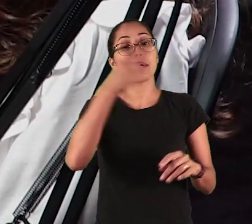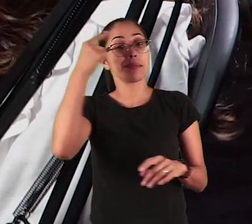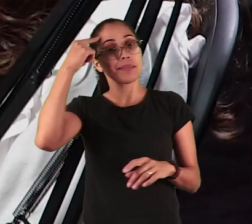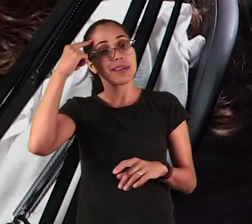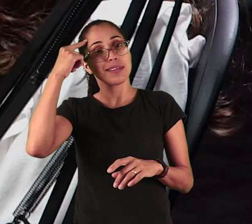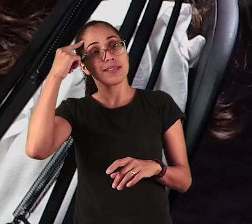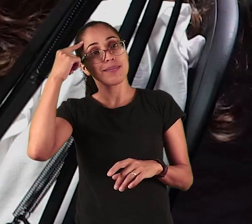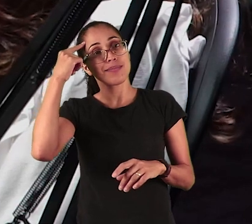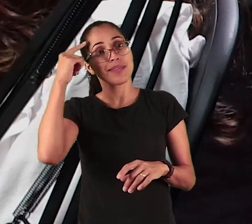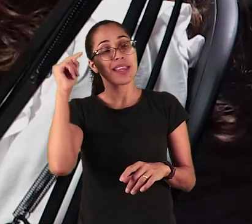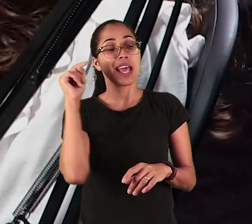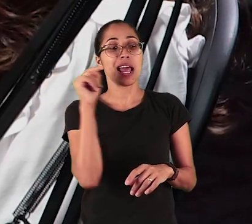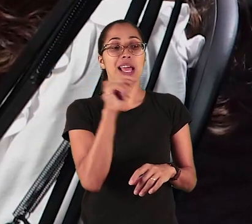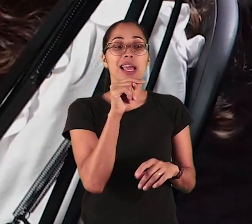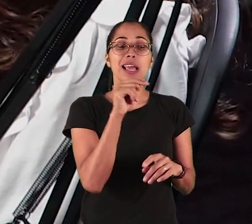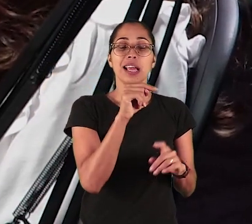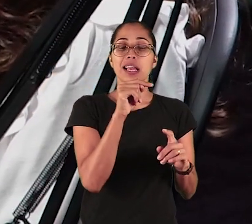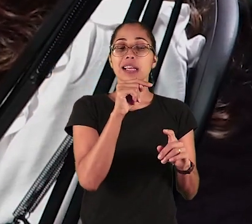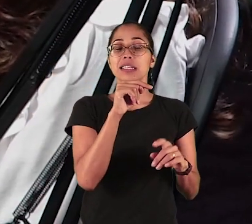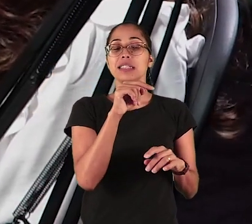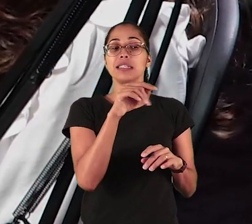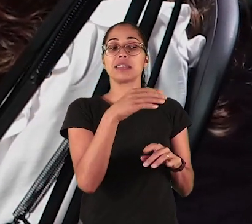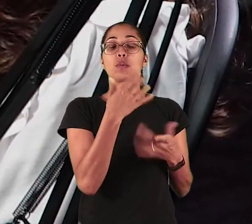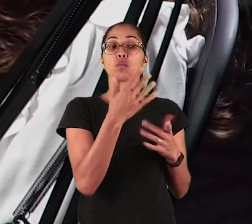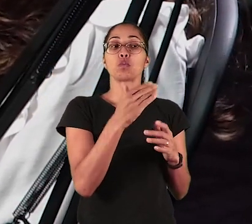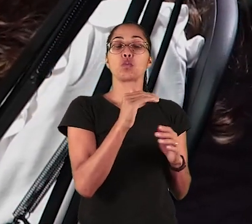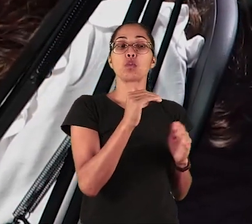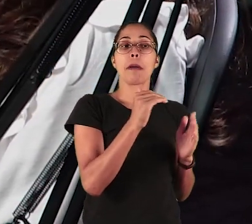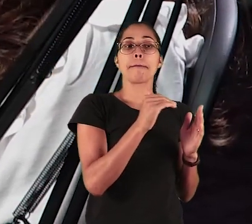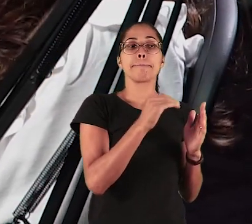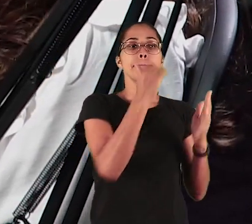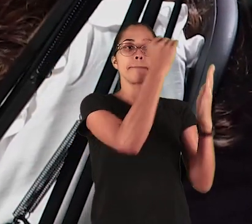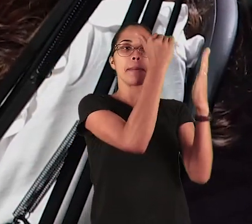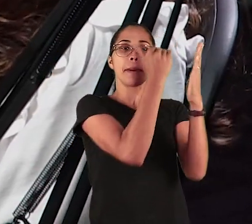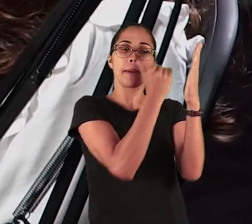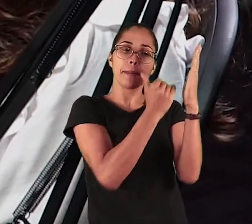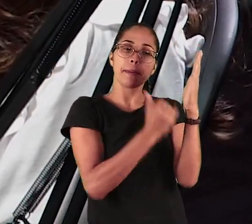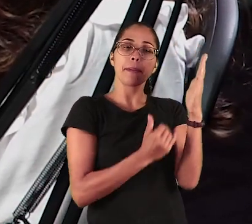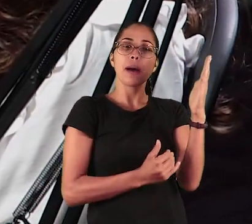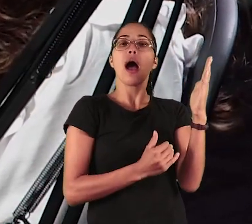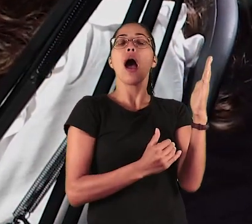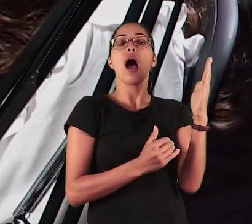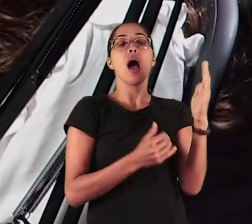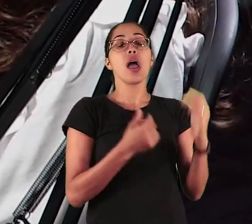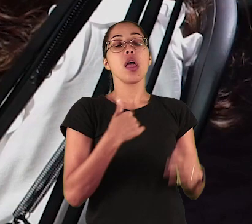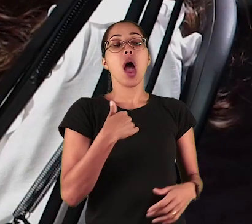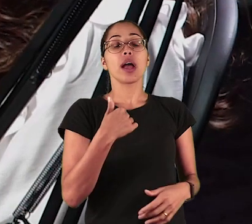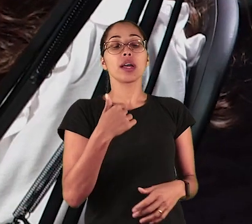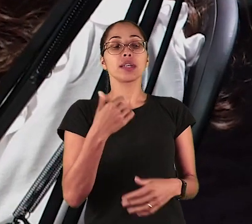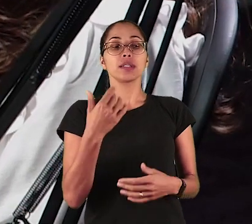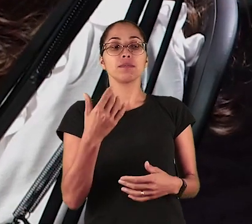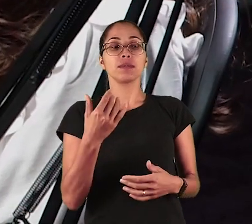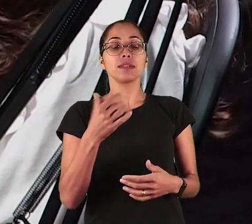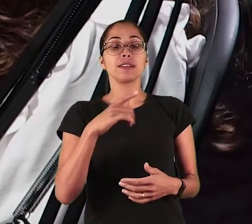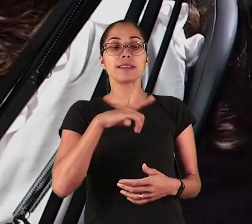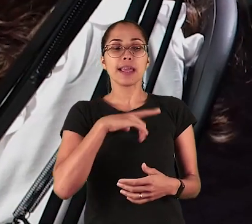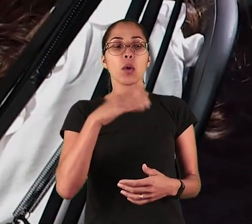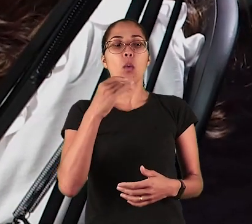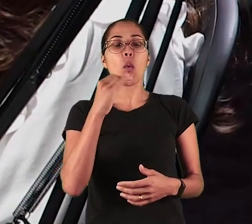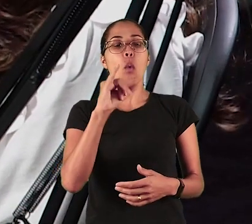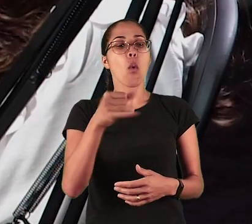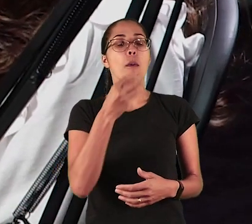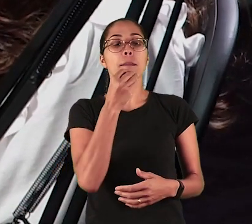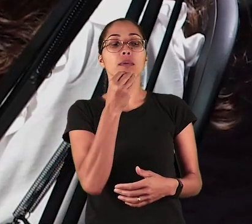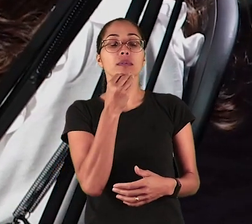poxa esse daqui tá no meu top da lista e eu tenho uma oportunidade de desenvolver um negócio aqui e ajudar